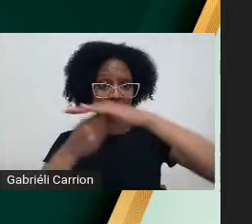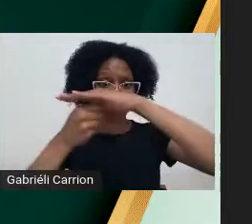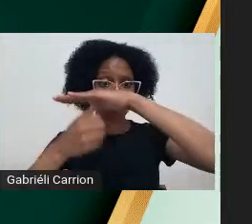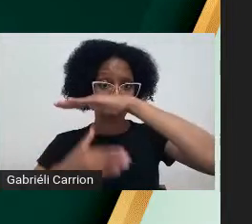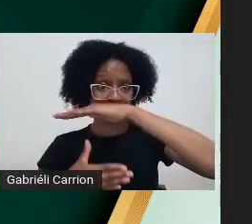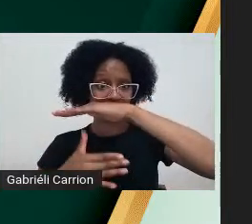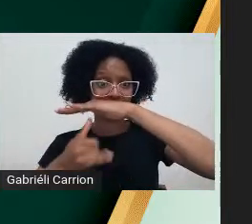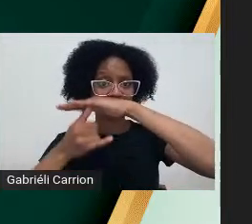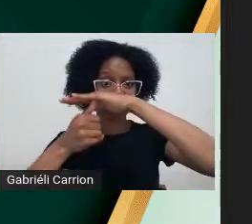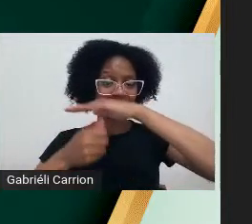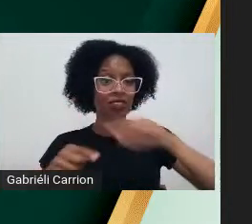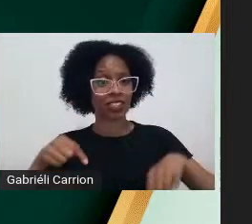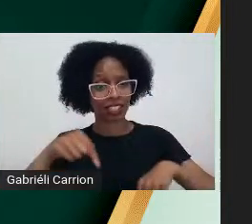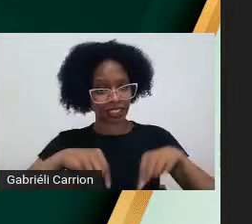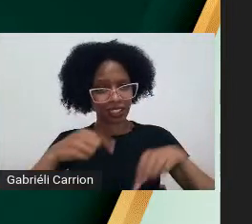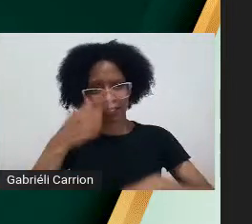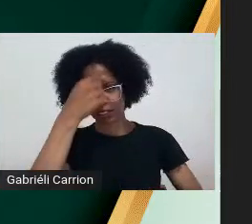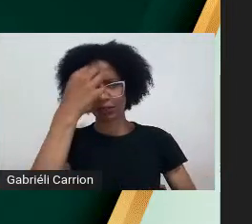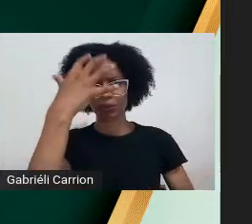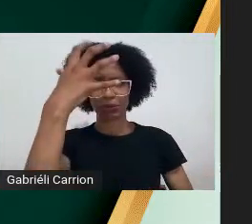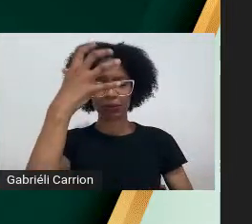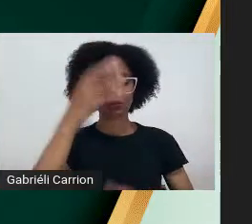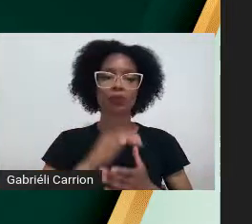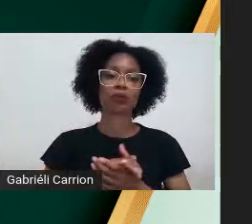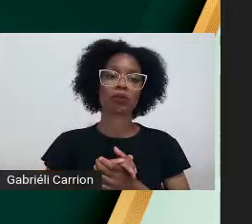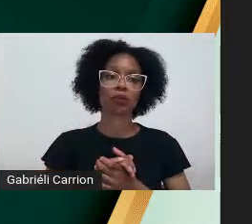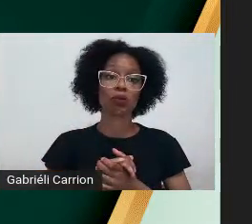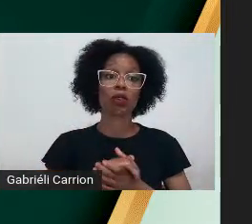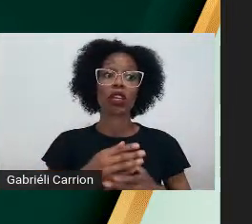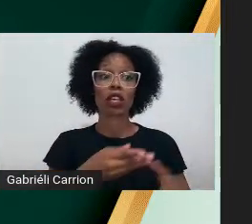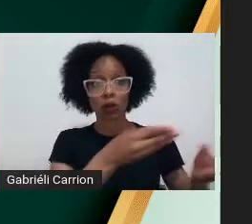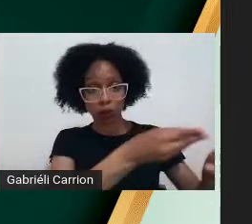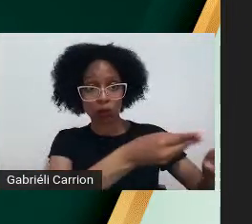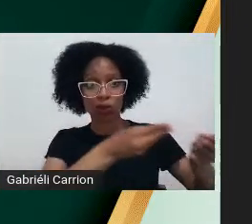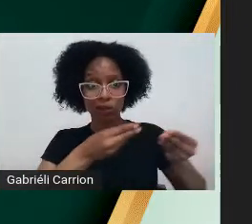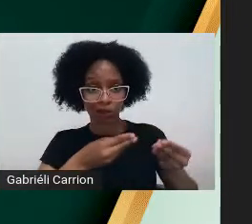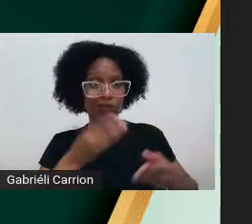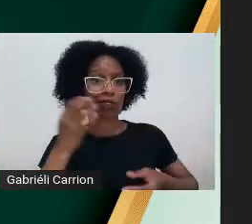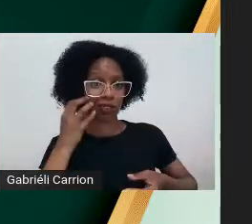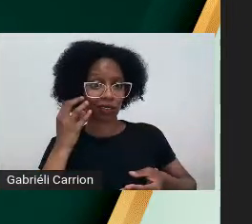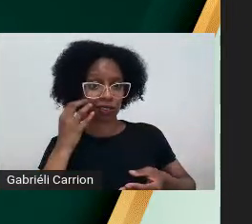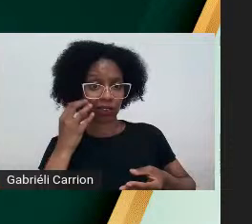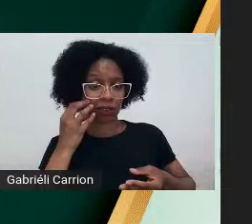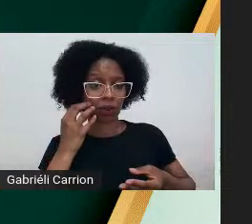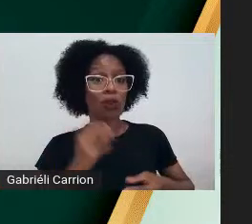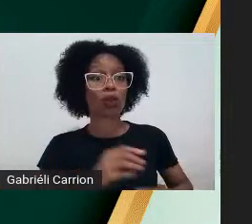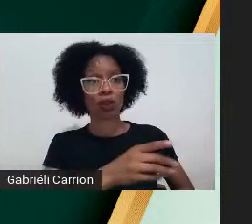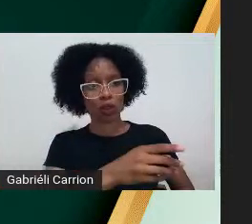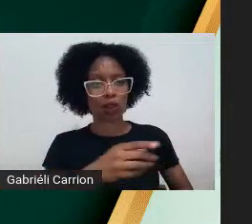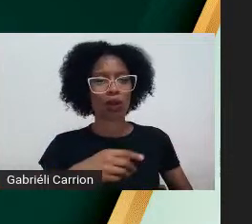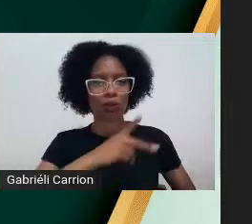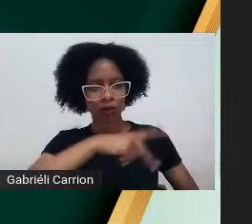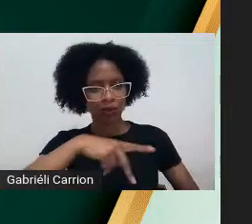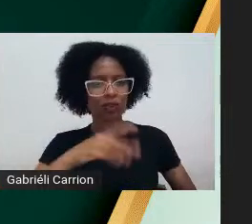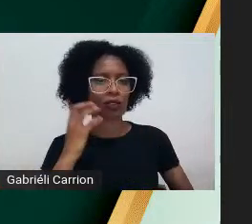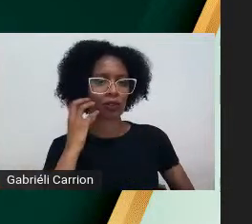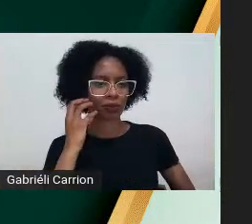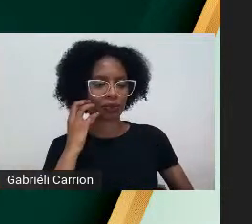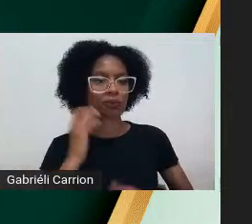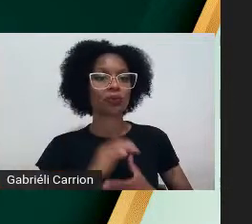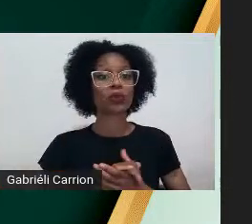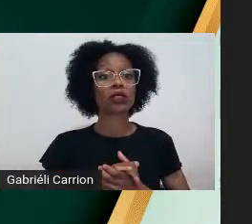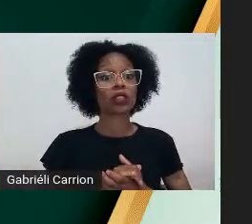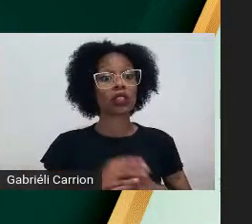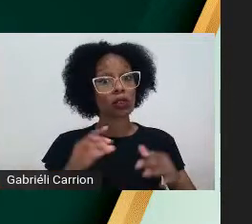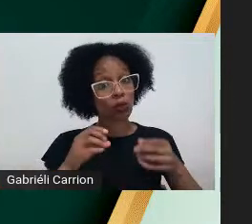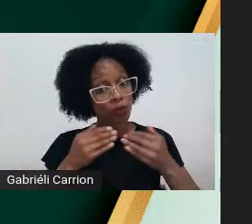graduação da Universidade Federal do Pampa, por delegação do senhor reitor, professor Roberlaine Ribeiro Jorge,